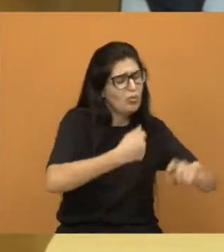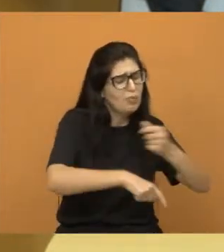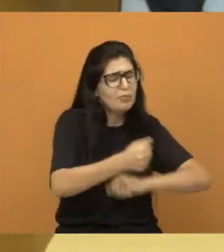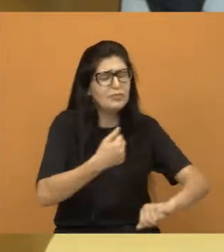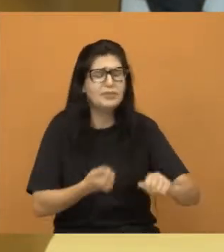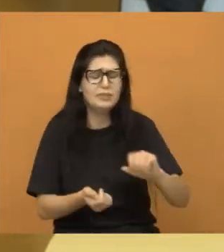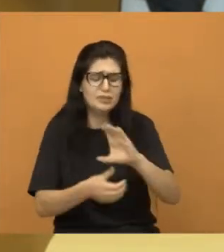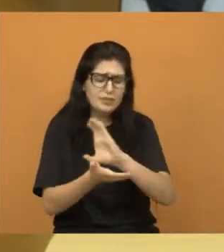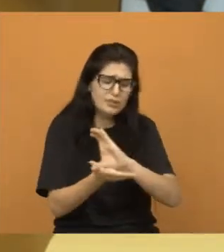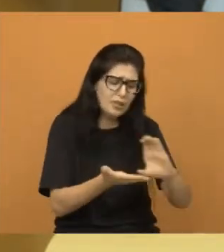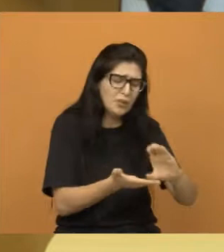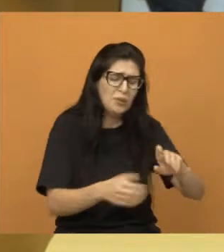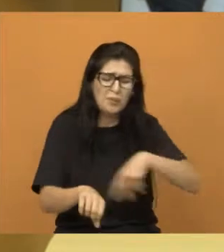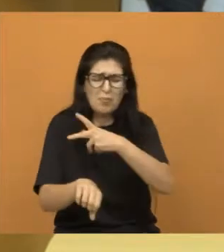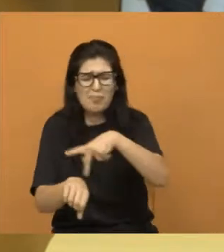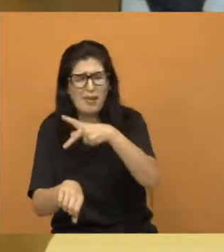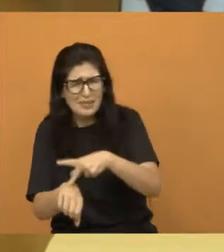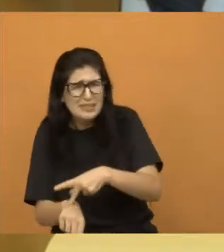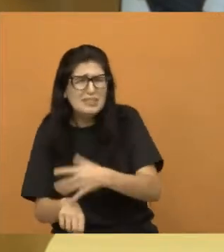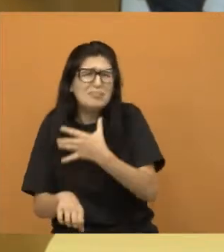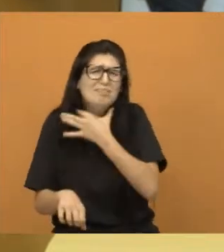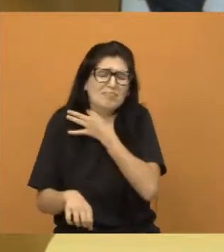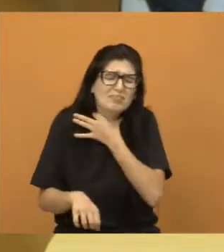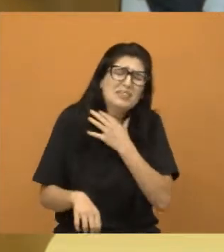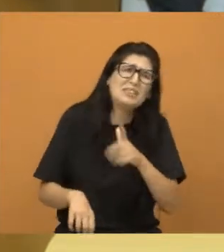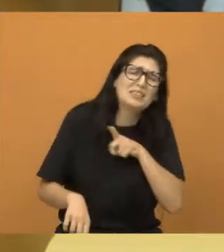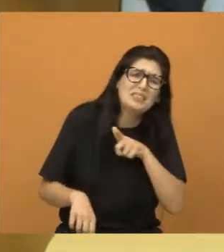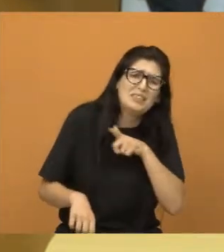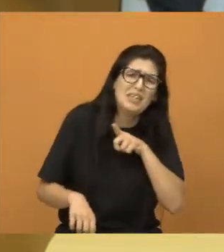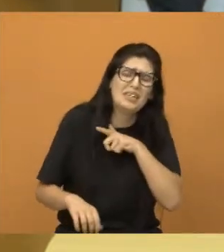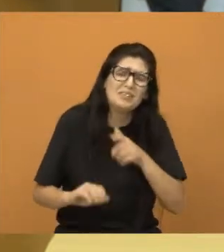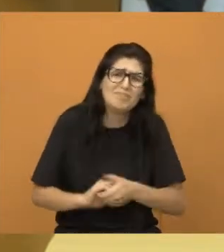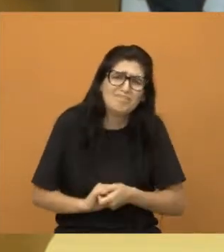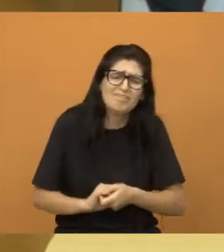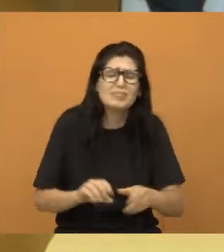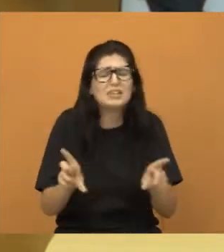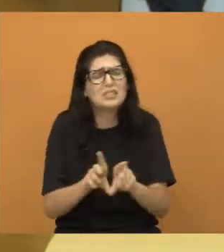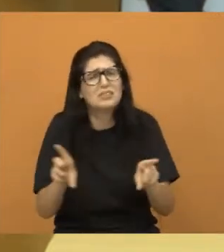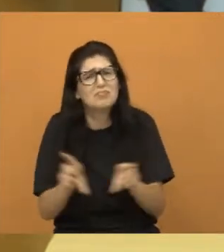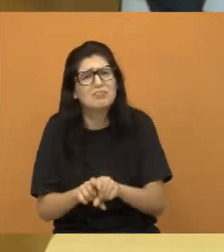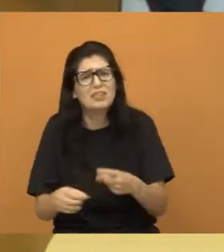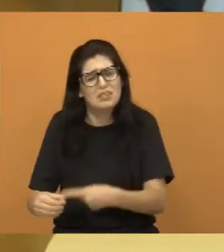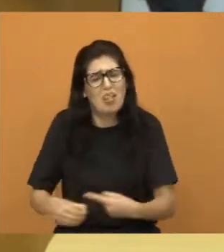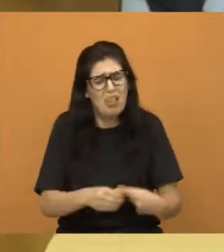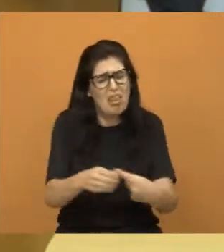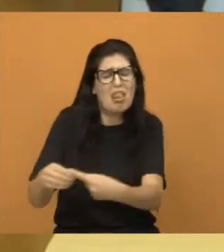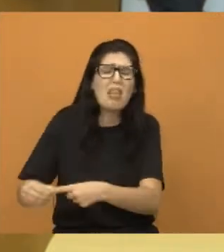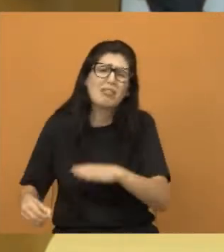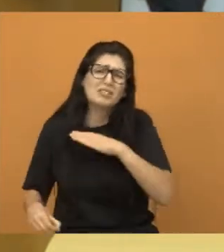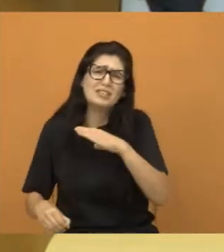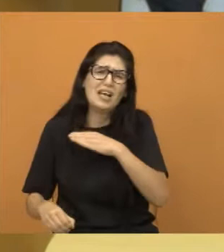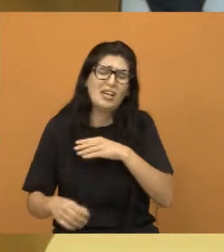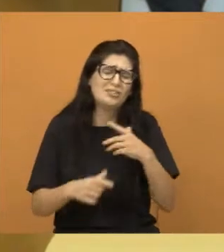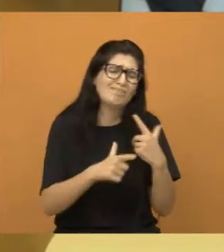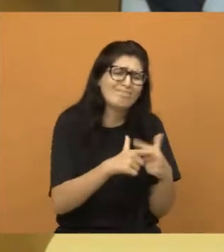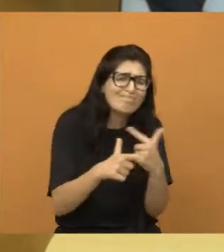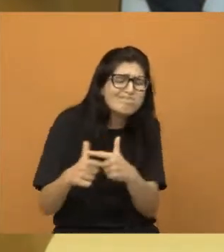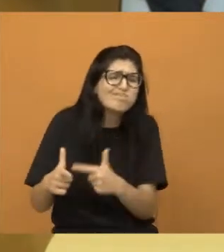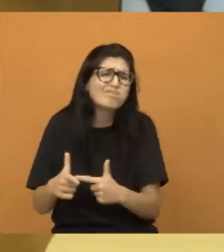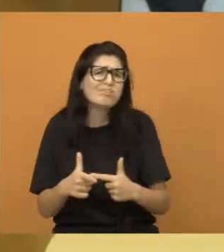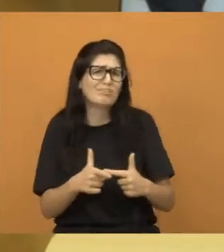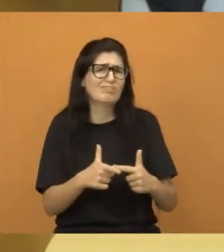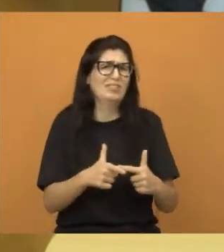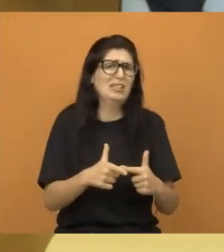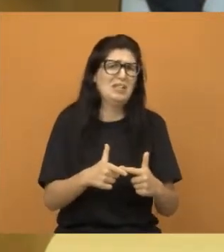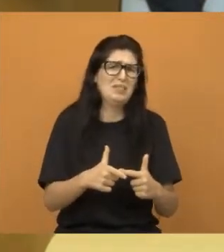afetada. O poder de investimento, principalmente dos municípios, totalmente comprometidos. E se nós